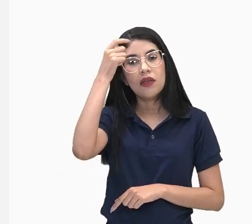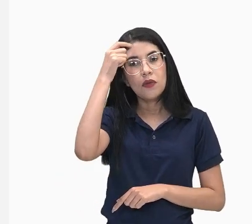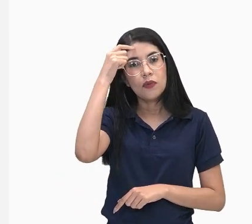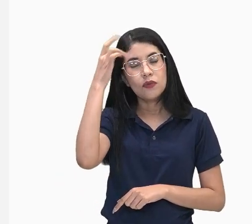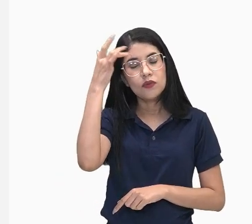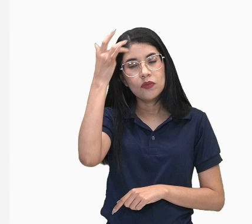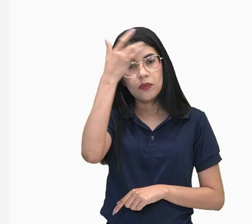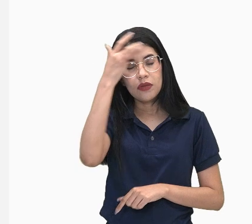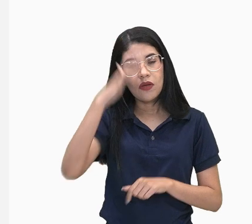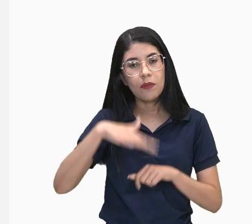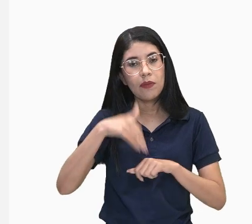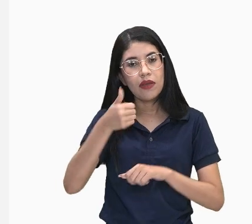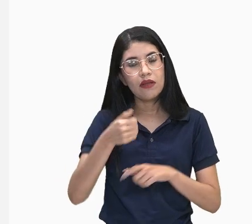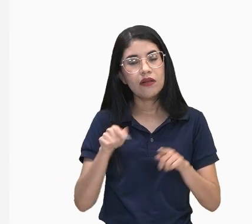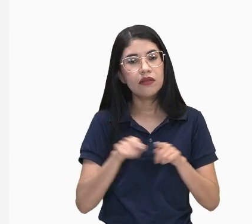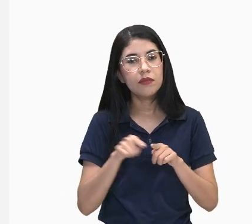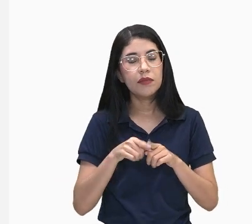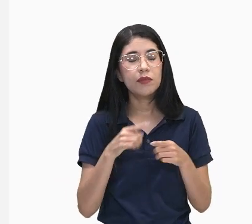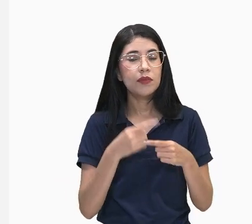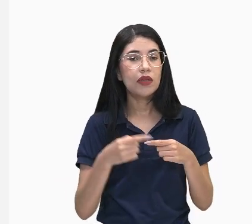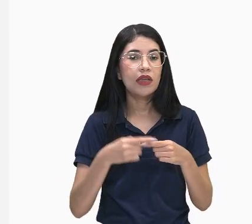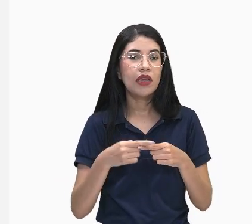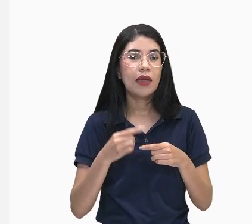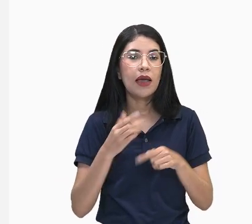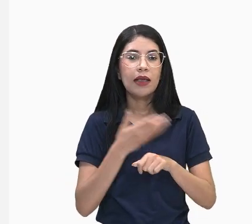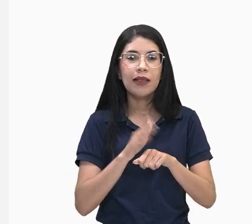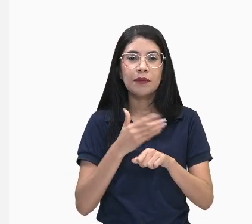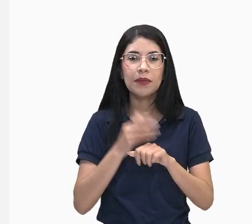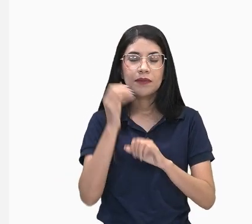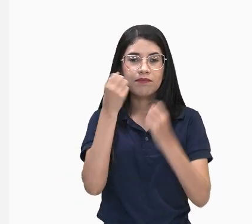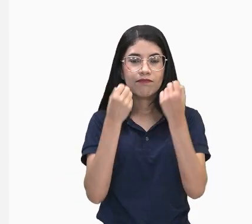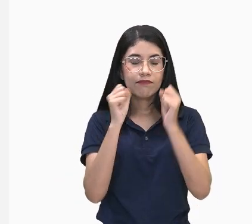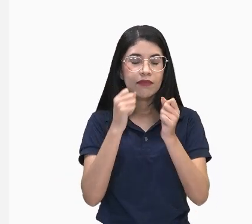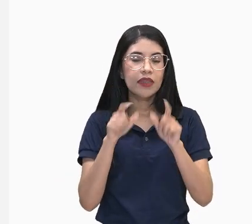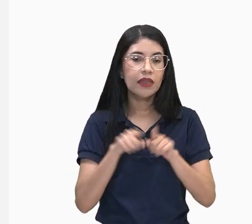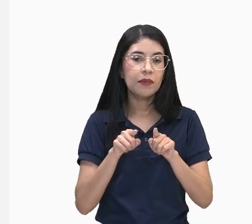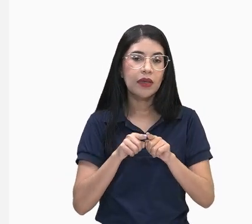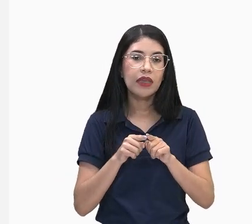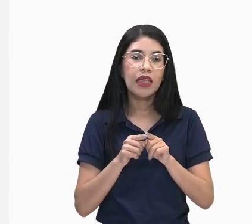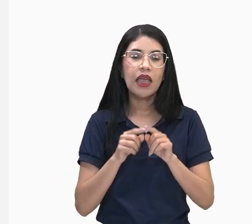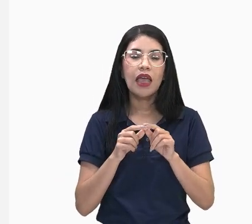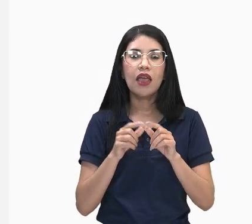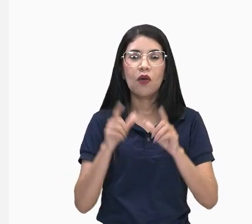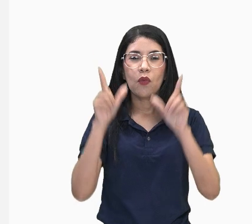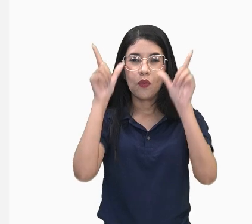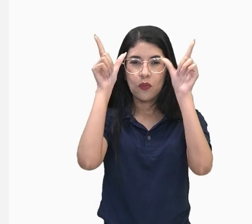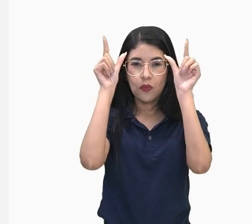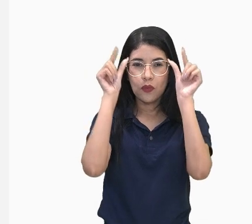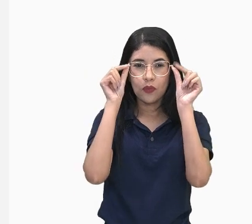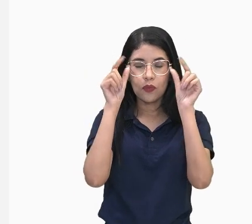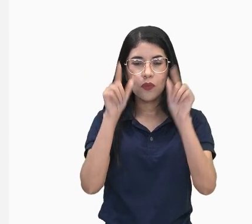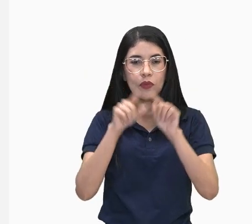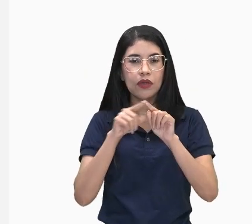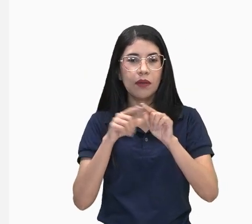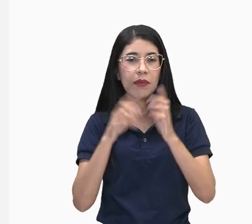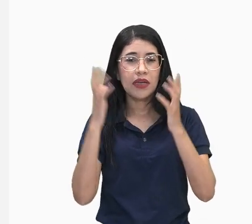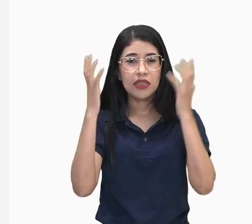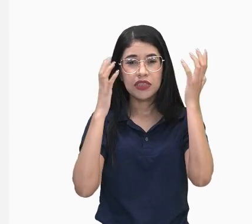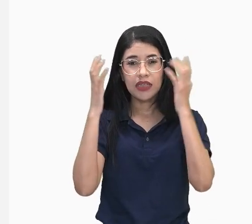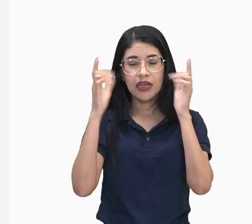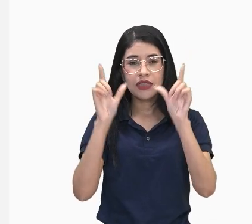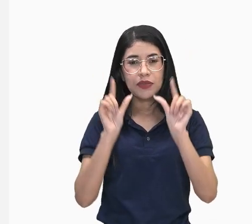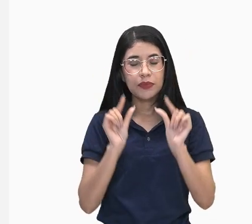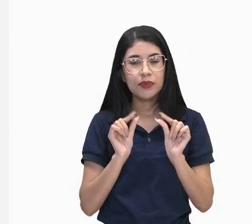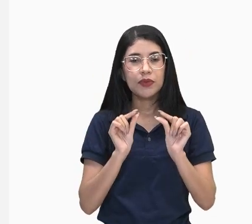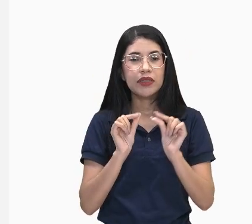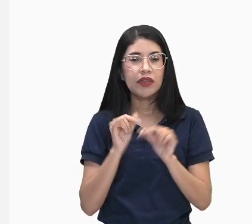Isso porque, como todas as atividades físicas, ele promove uma redução do estresse, né? Imagina você